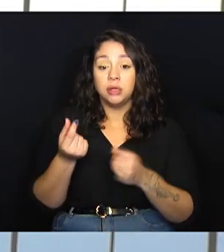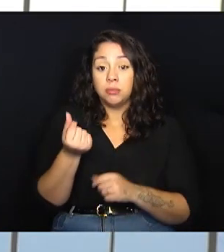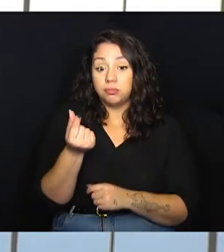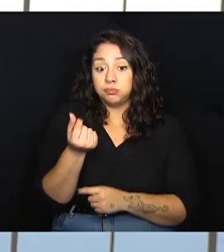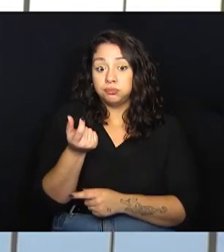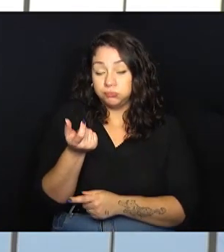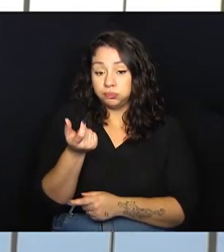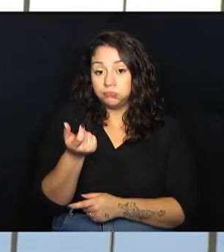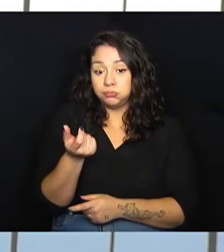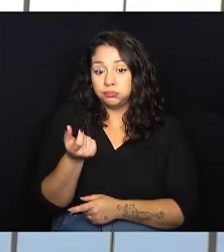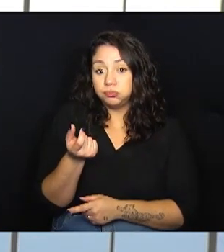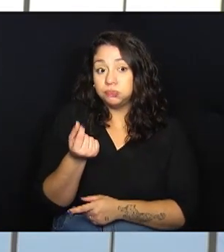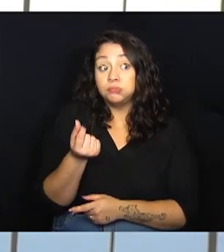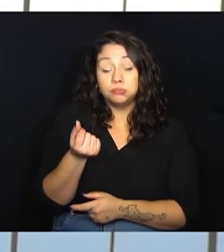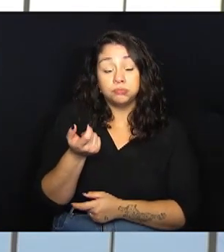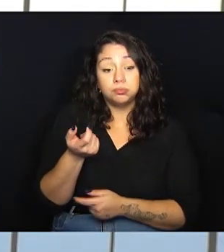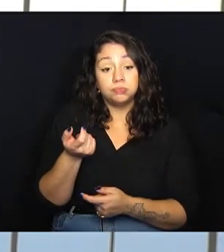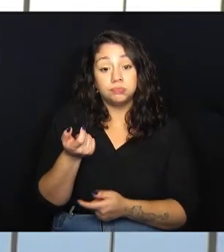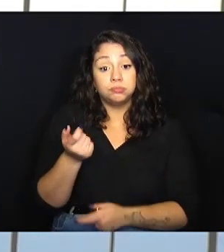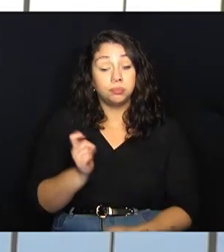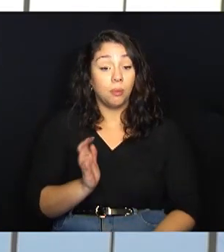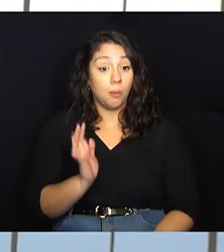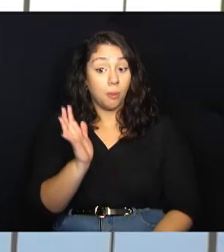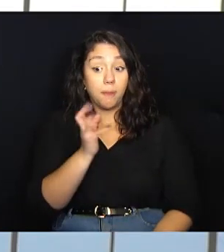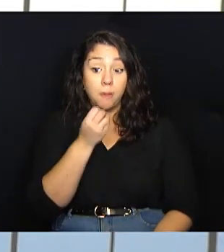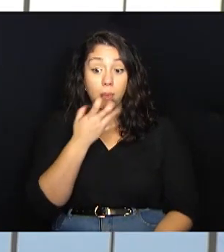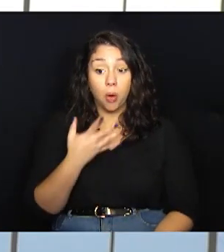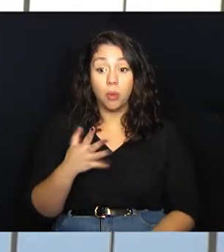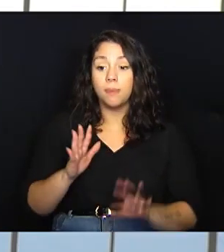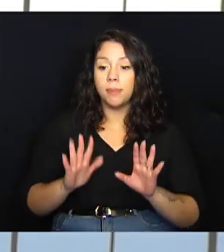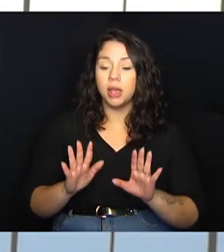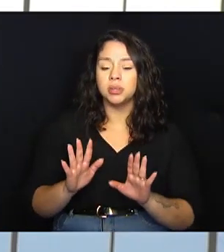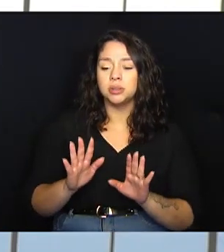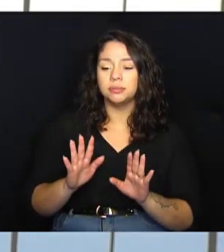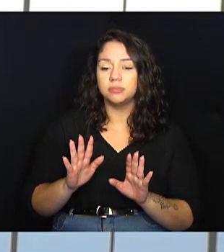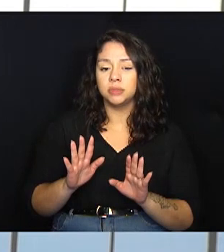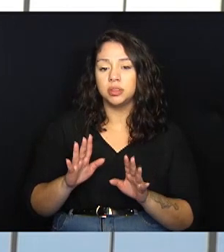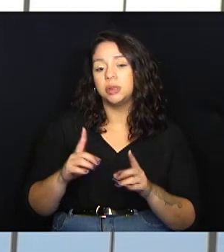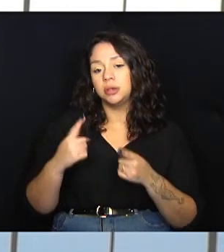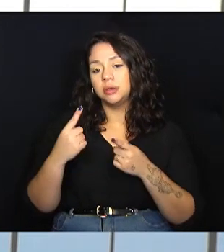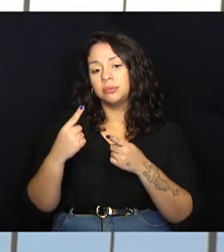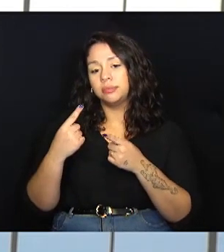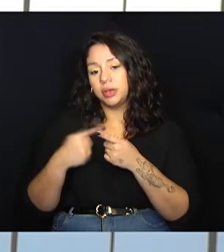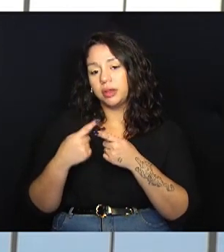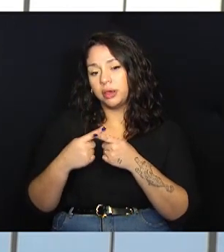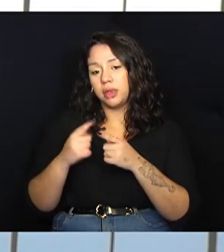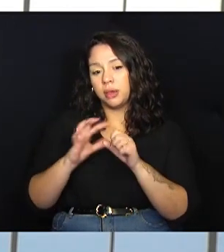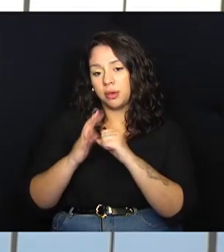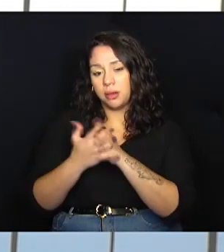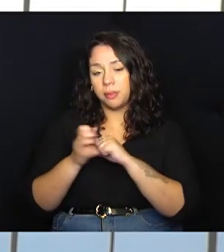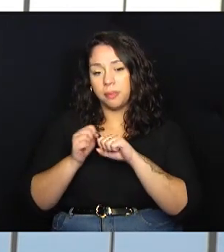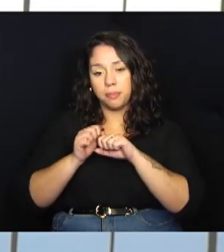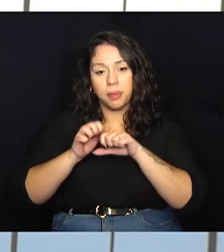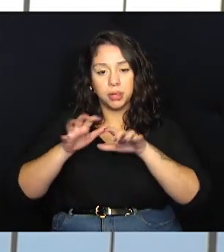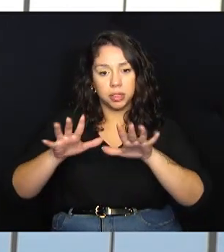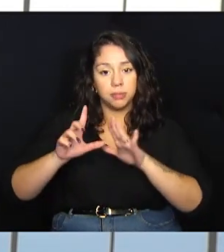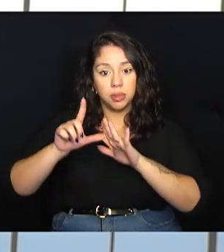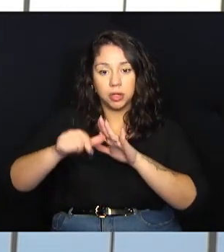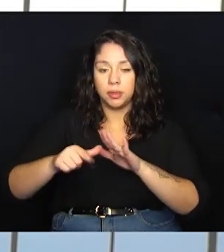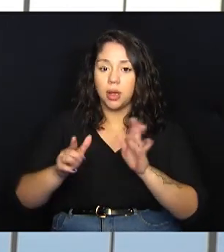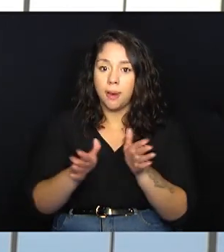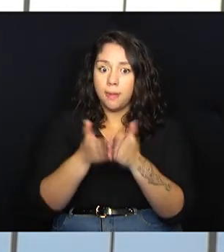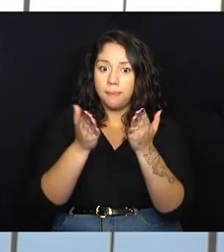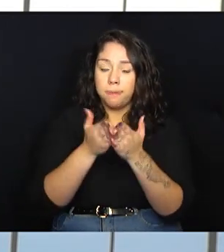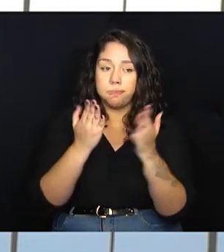socioeconômica tão como a gente gostaria, né? Até porque a pós-pandemia fez com que o empobrecimento subisse muito no